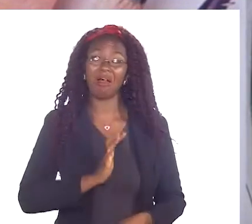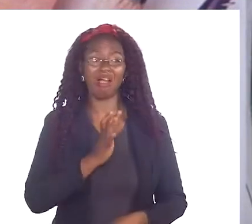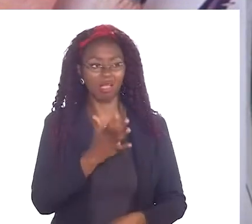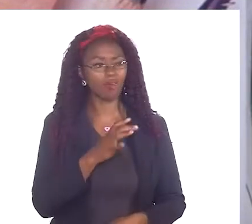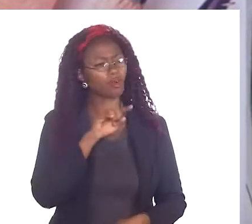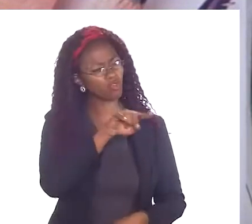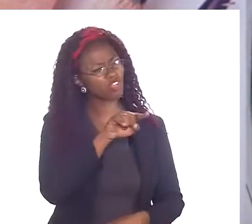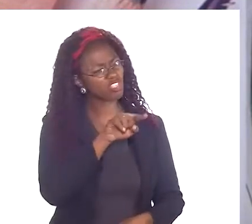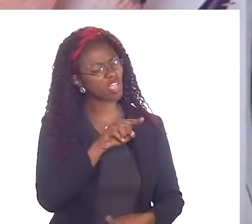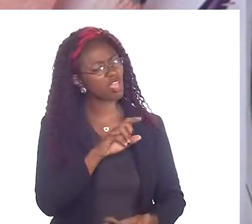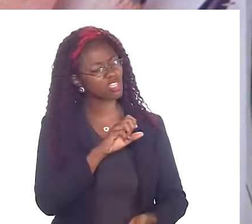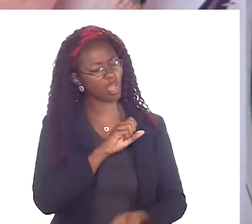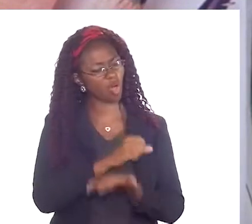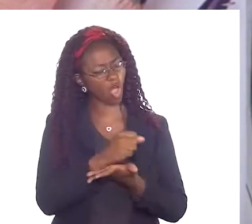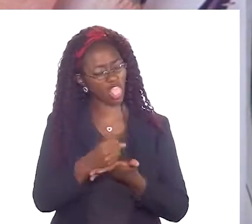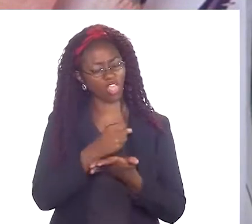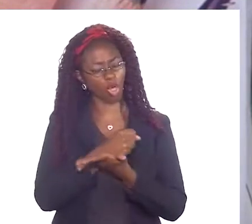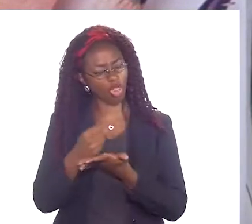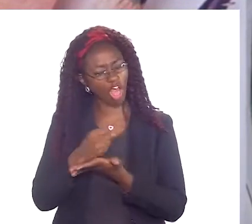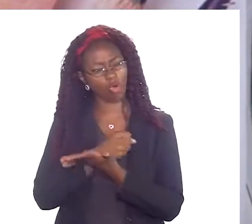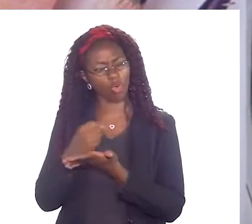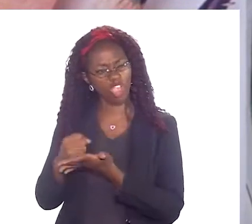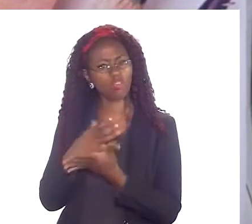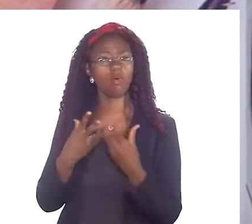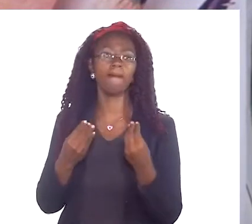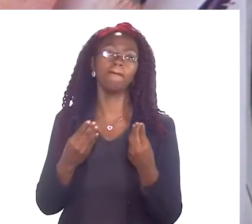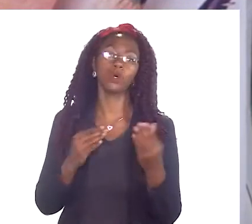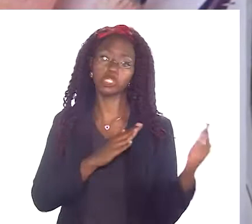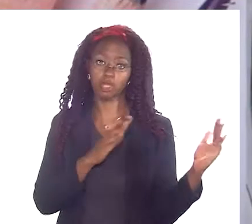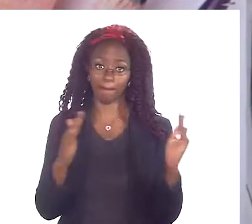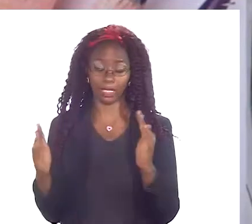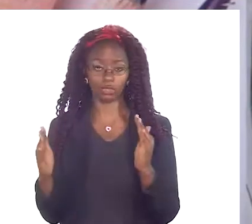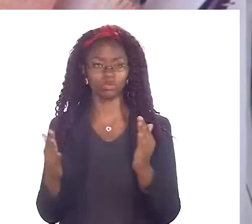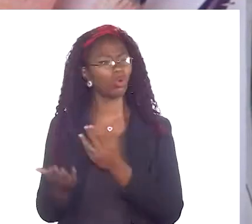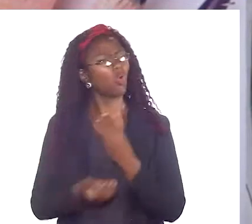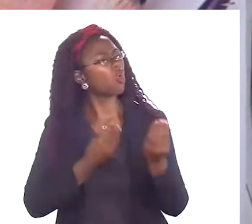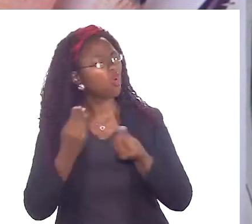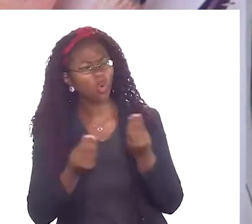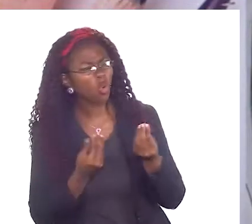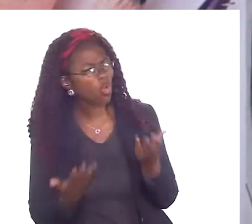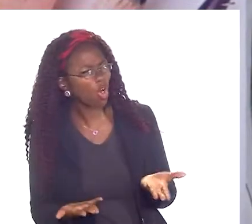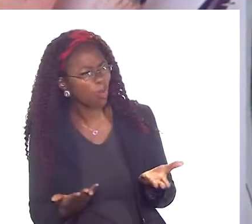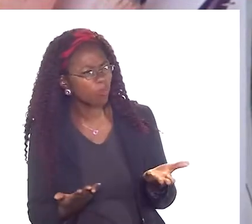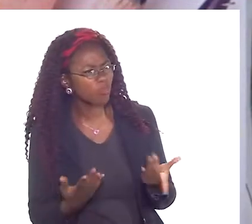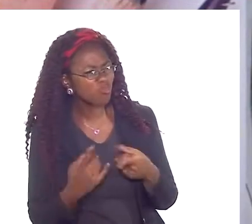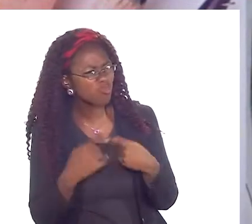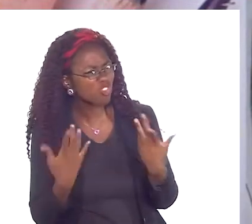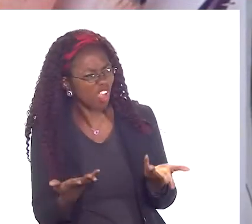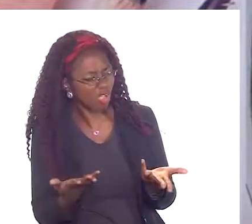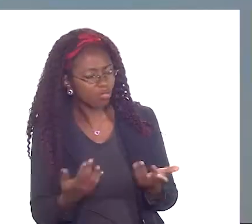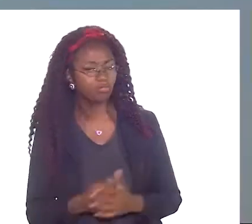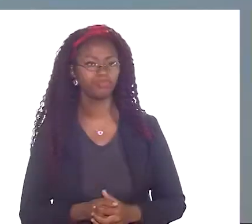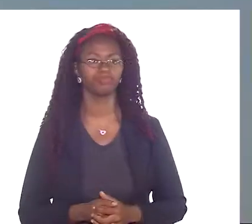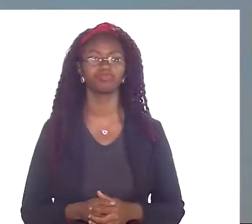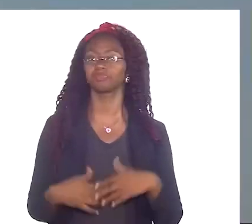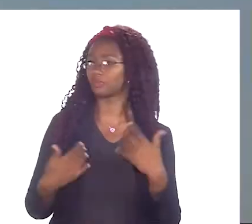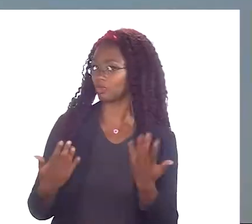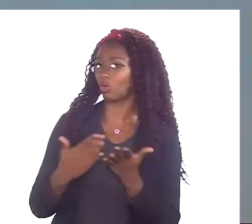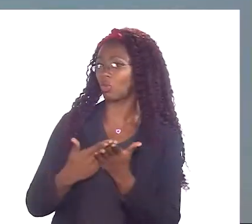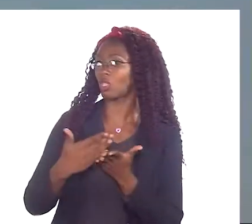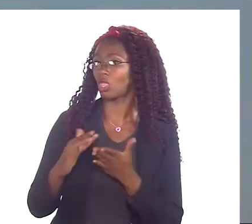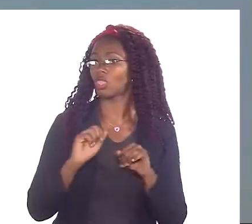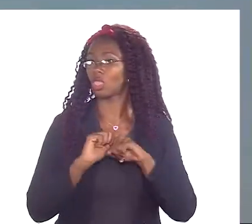fizeram bastante contratações nesse período. Como é que foi isso e por que isso ocorreu? Desde o início